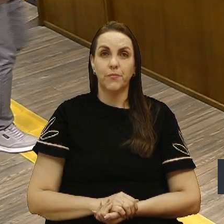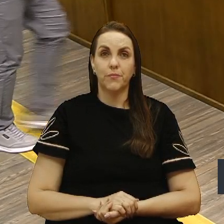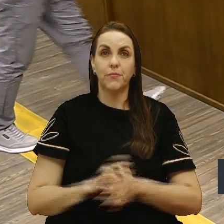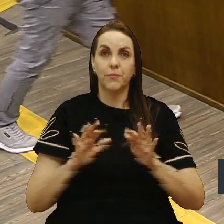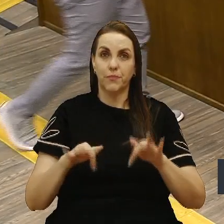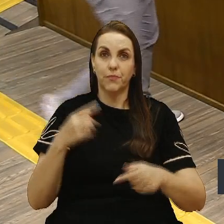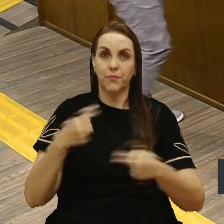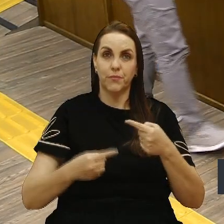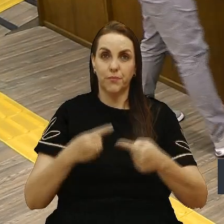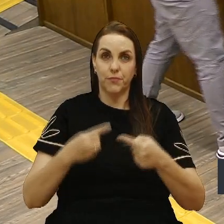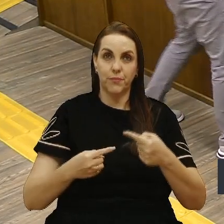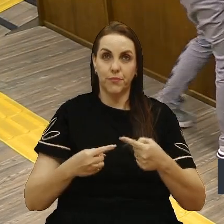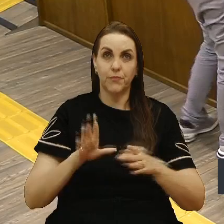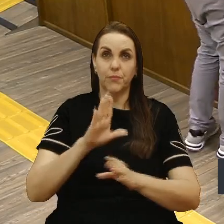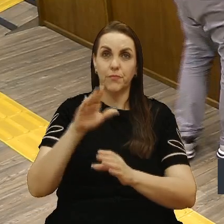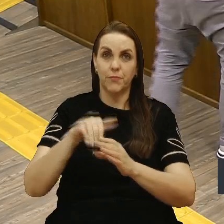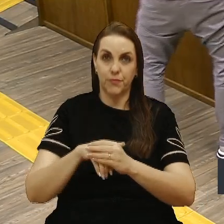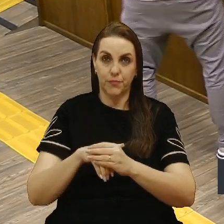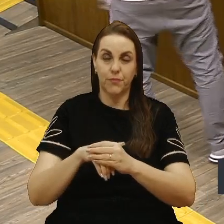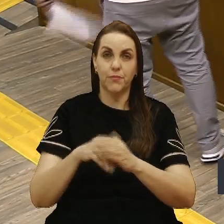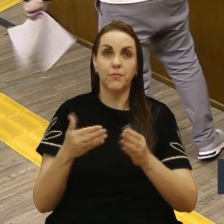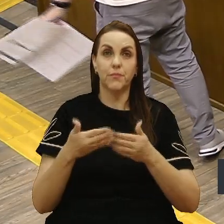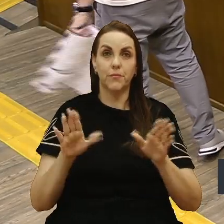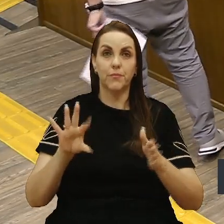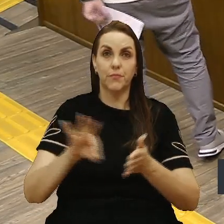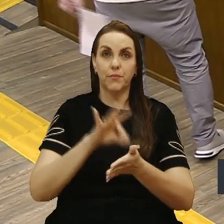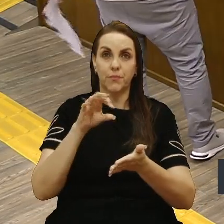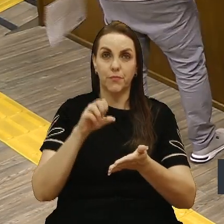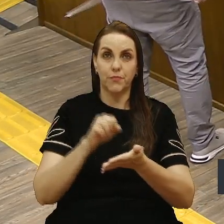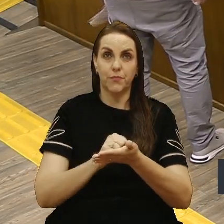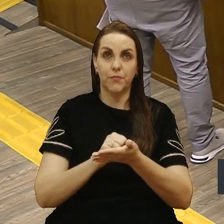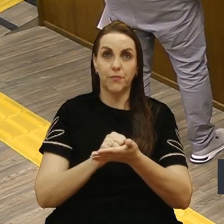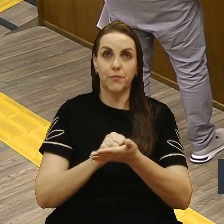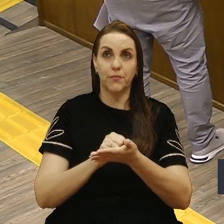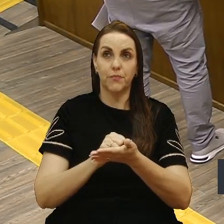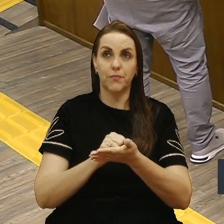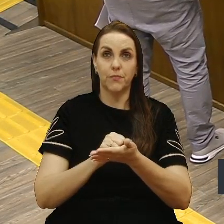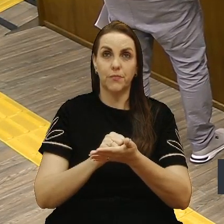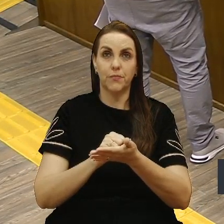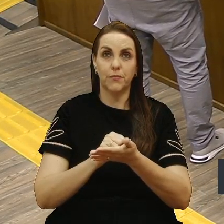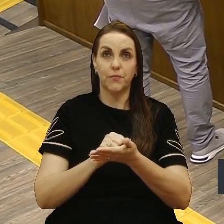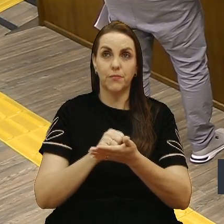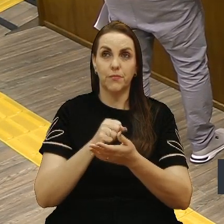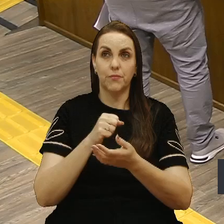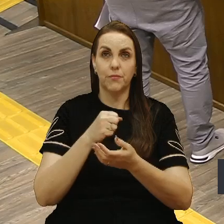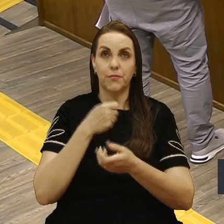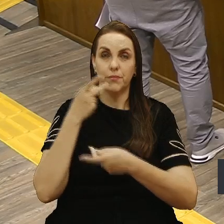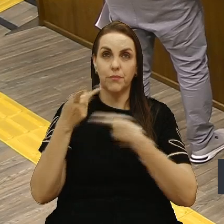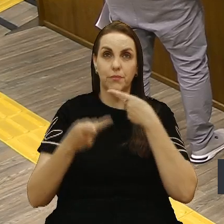Encerrada a discussão, em votação, declaro abertas as inscrições para a declaração de voto.